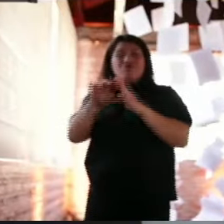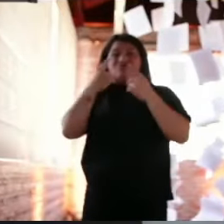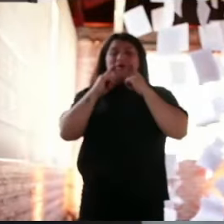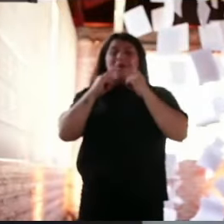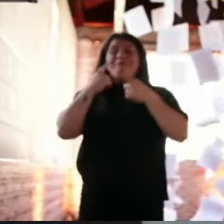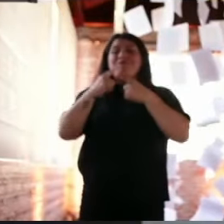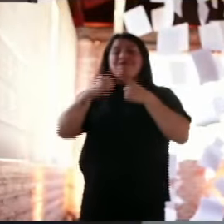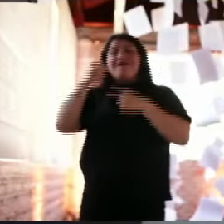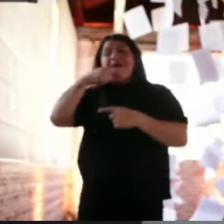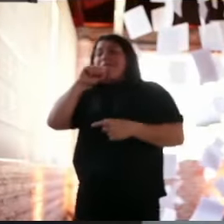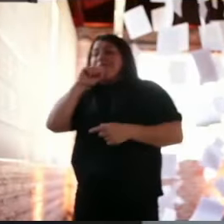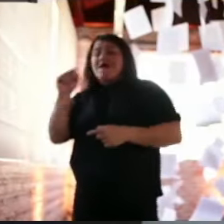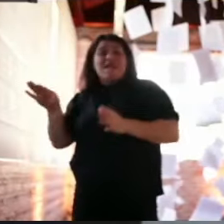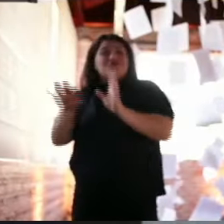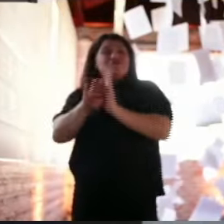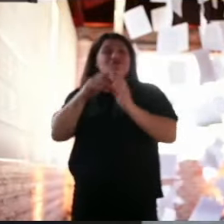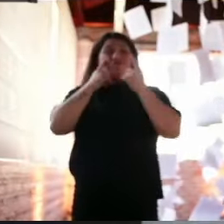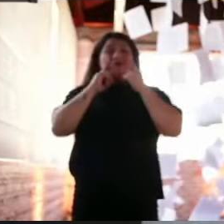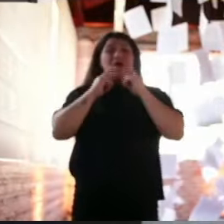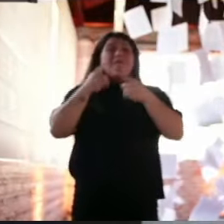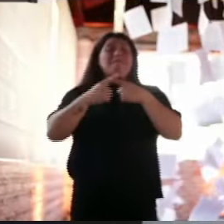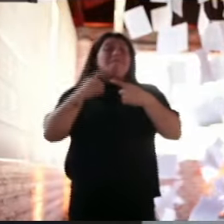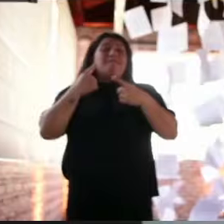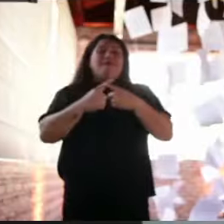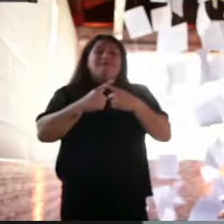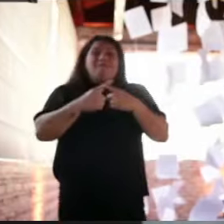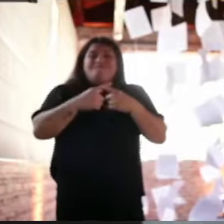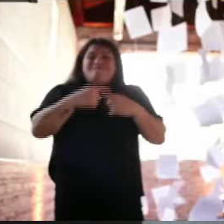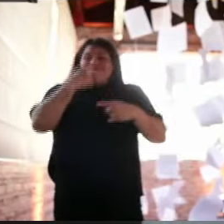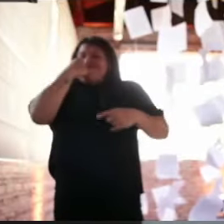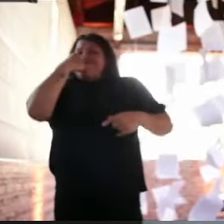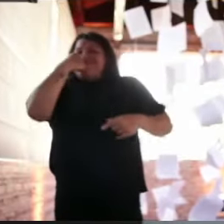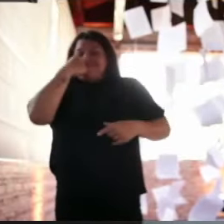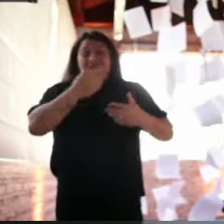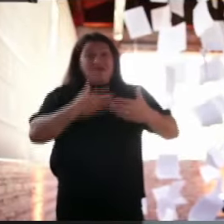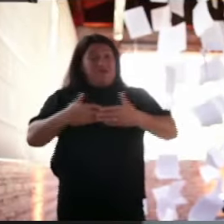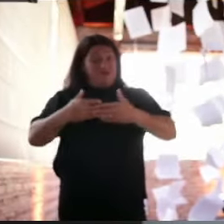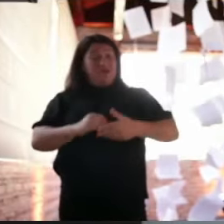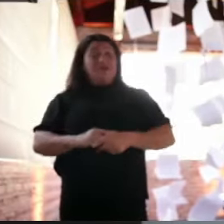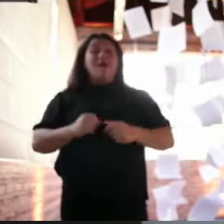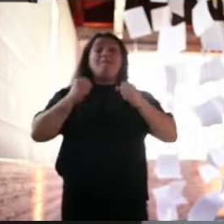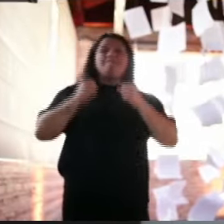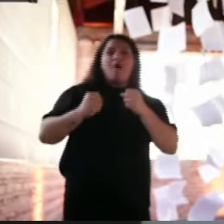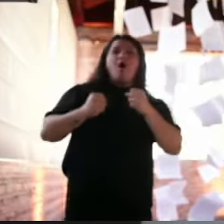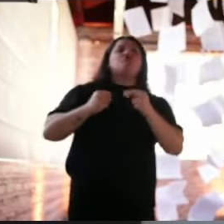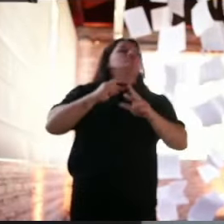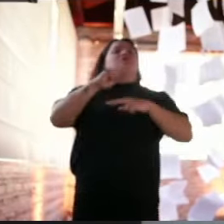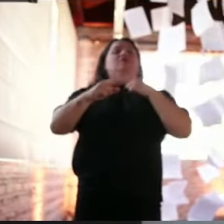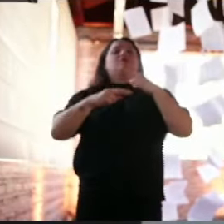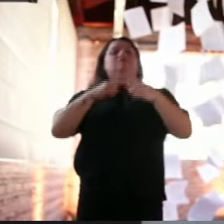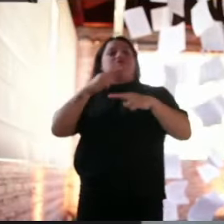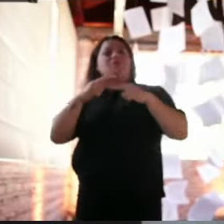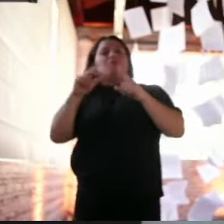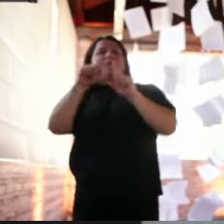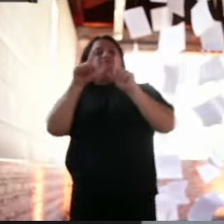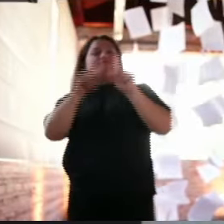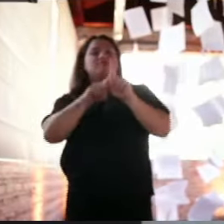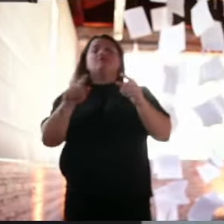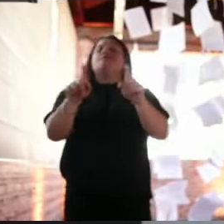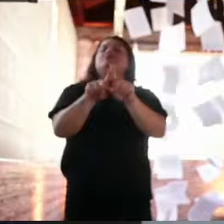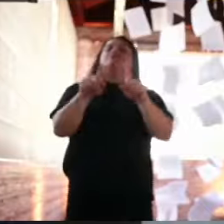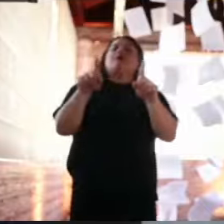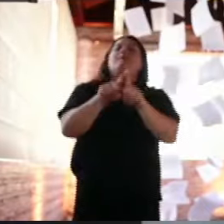chegam chorando porque tem uma hiperidentificação com o bebê isso pode ter relação com a experiência Perinatal mas também tem